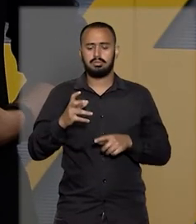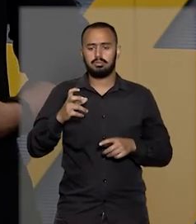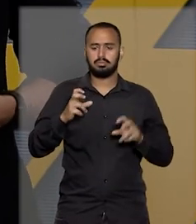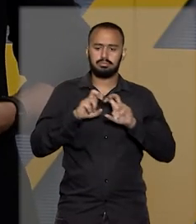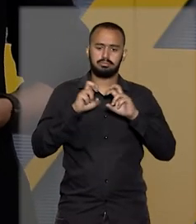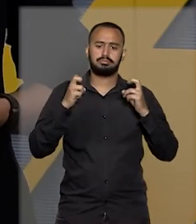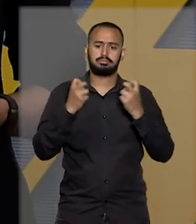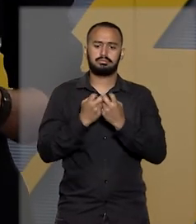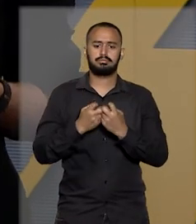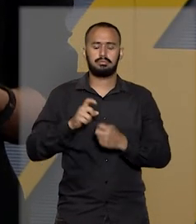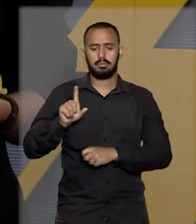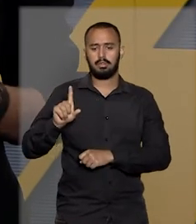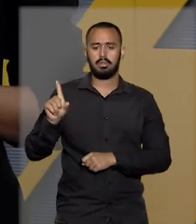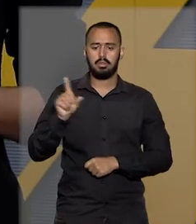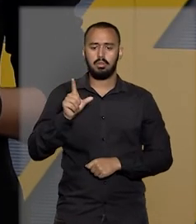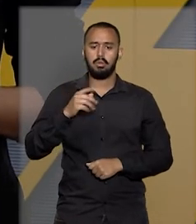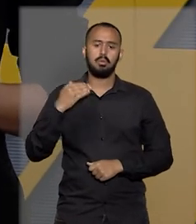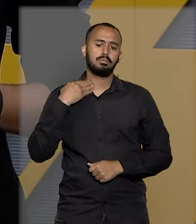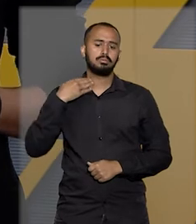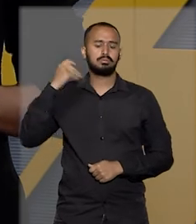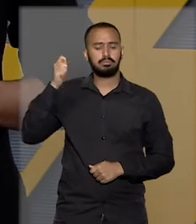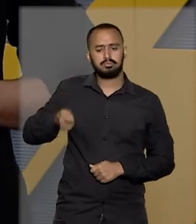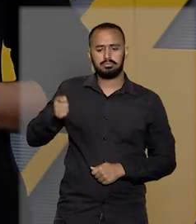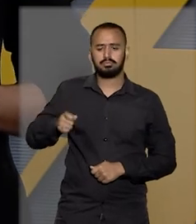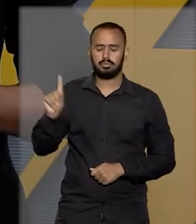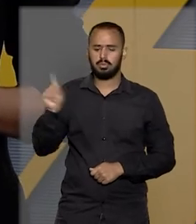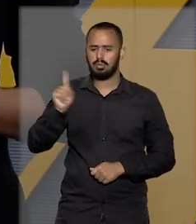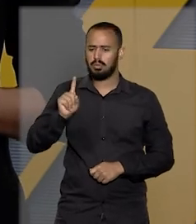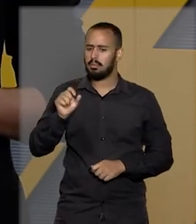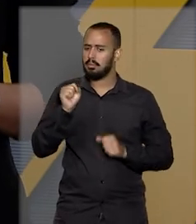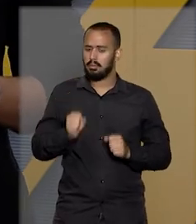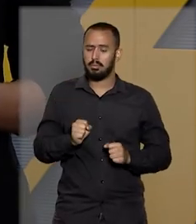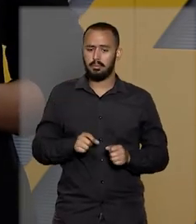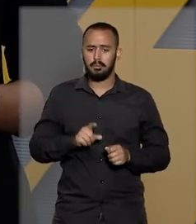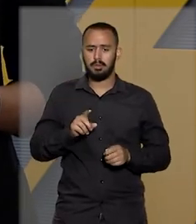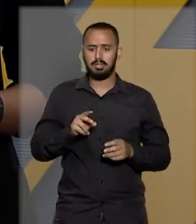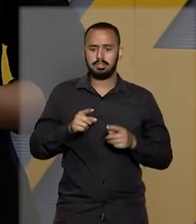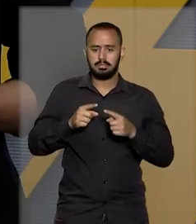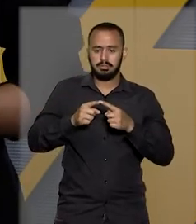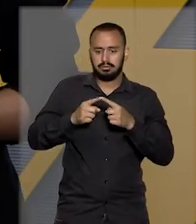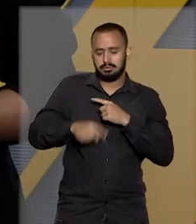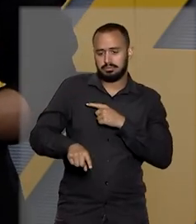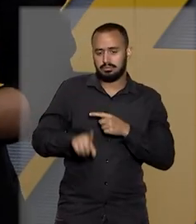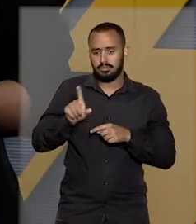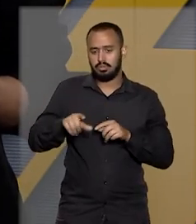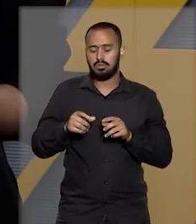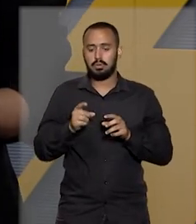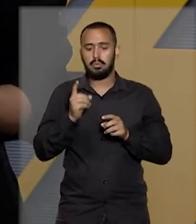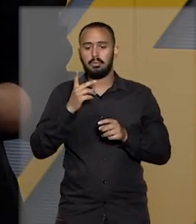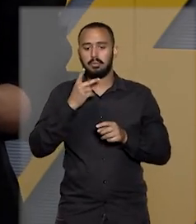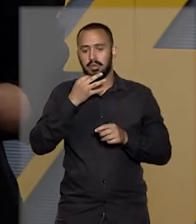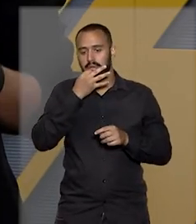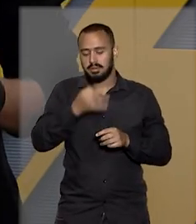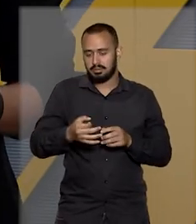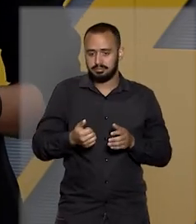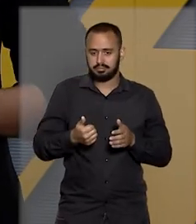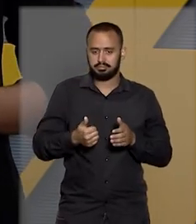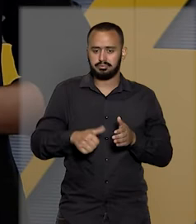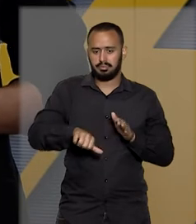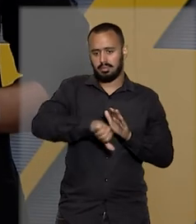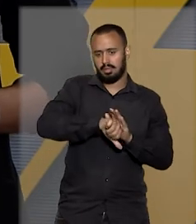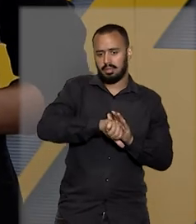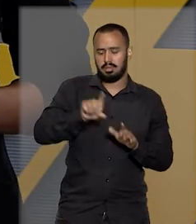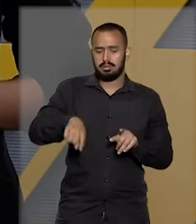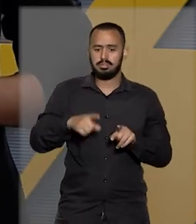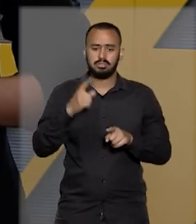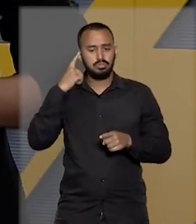que desembargador não pode ser impedido de atuar como revisor em apelação criminal apenas porque foi vencido